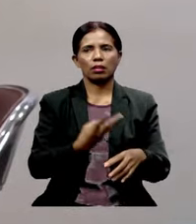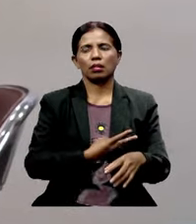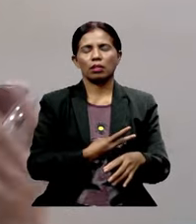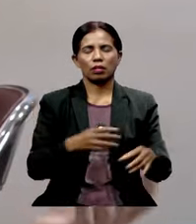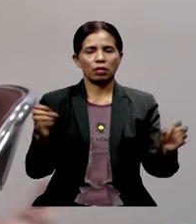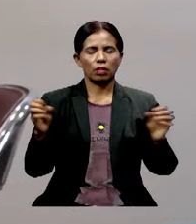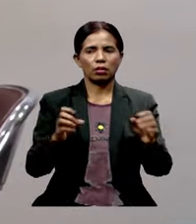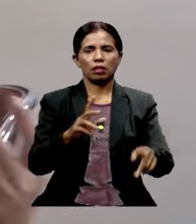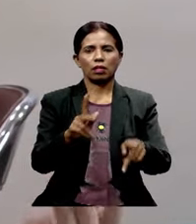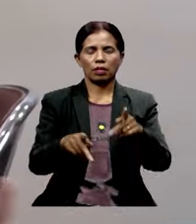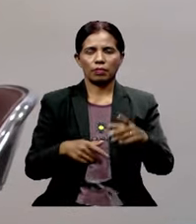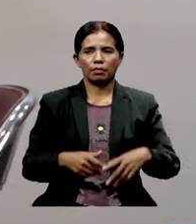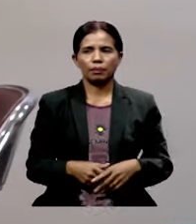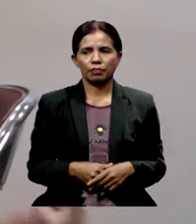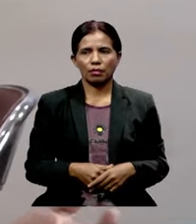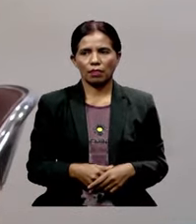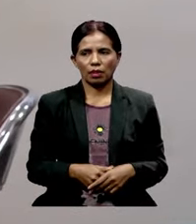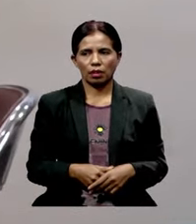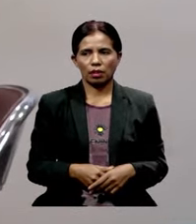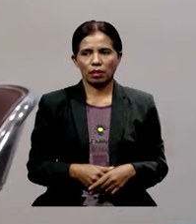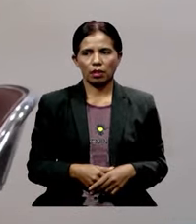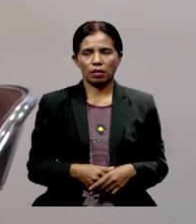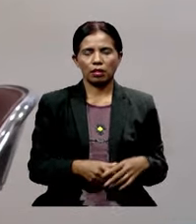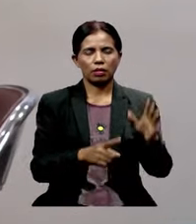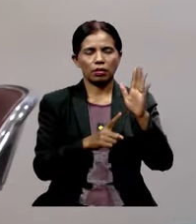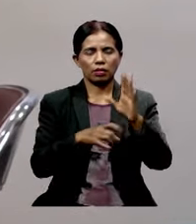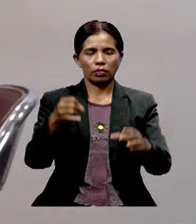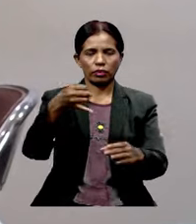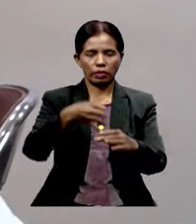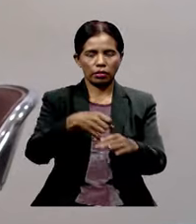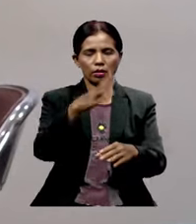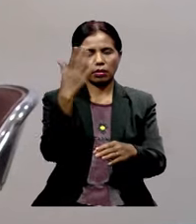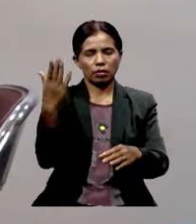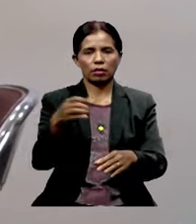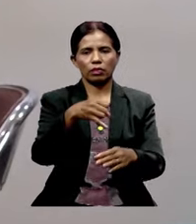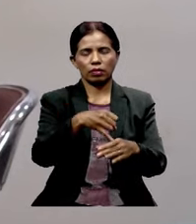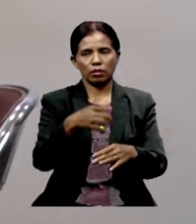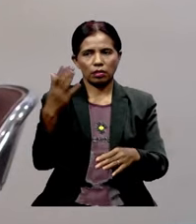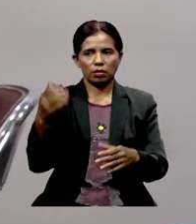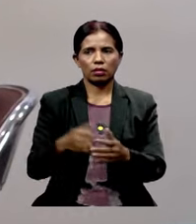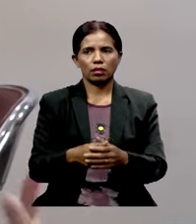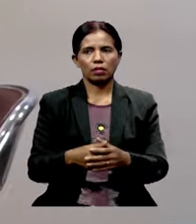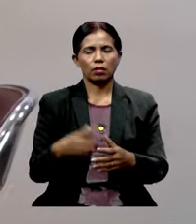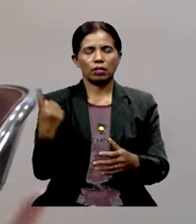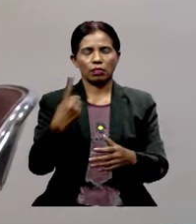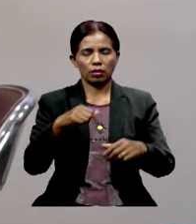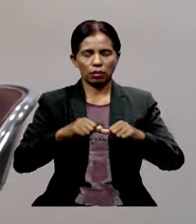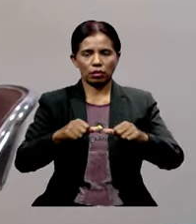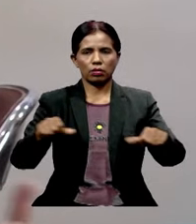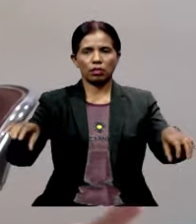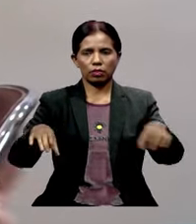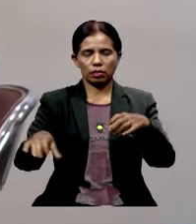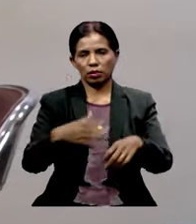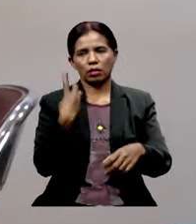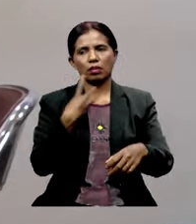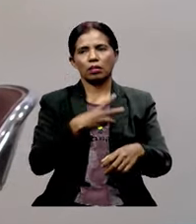é suspeito mas indicativos claros que é envolvido né envolvido em ba envolvido em ba se brand na parte continua e posição be ta